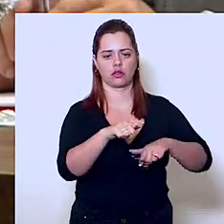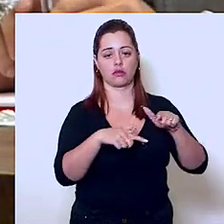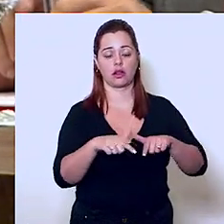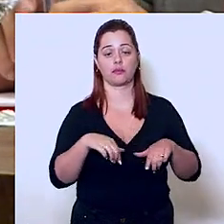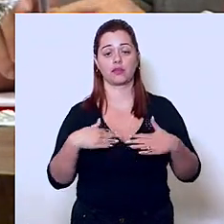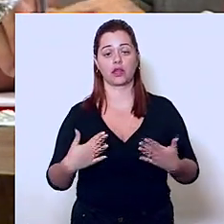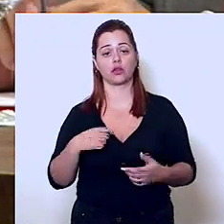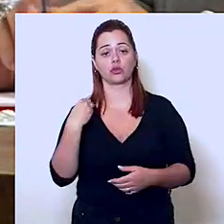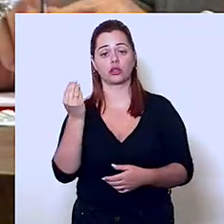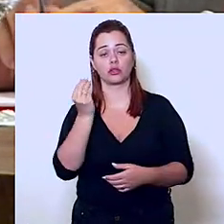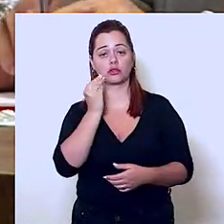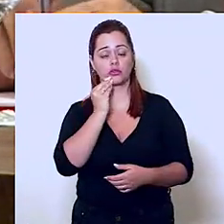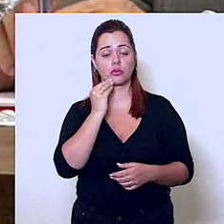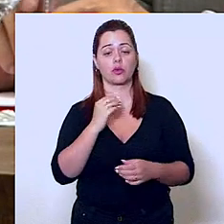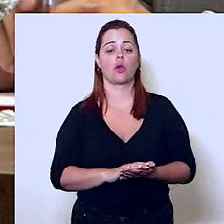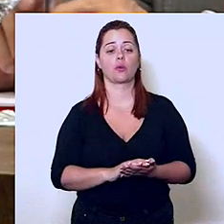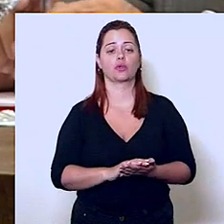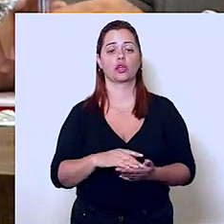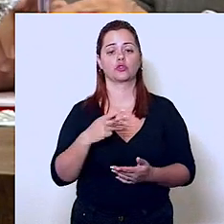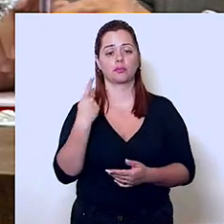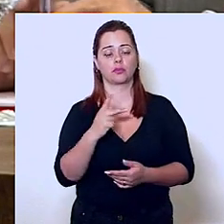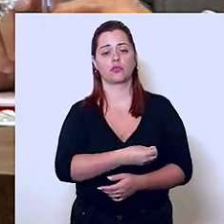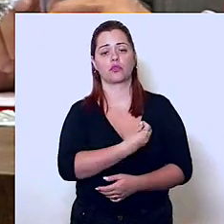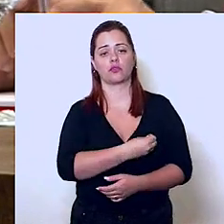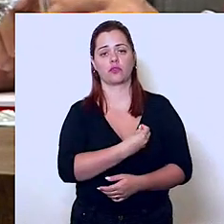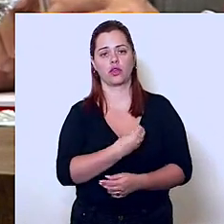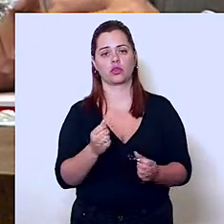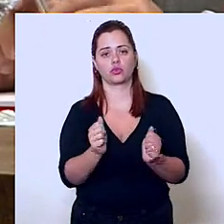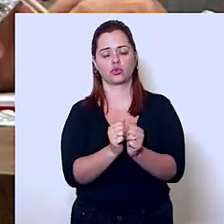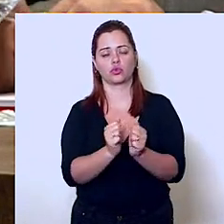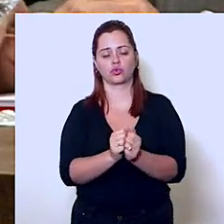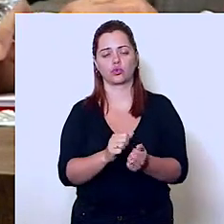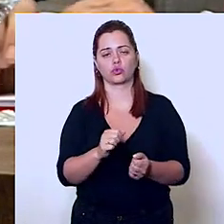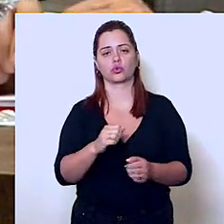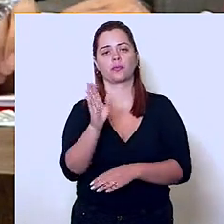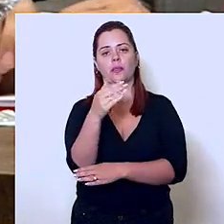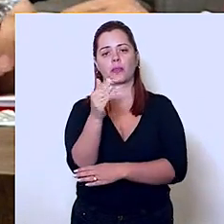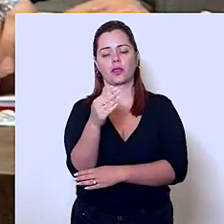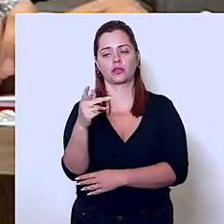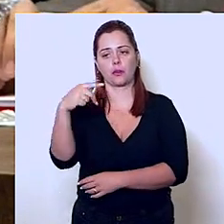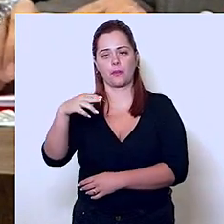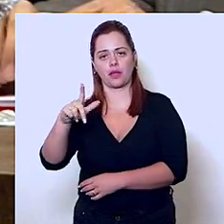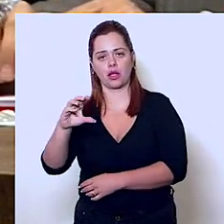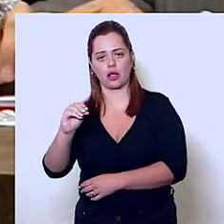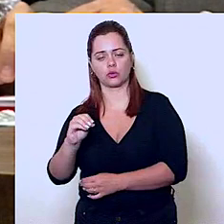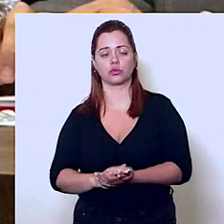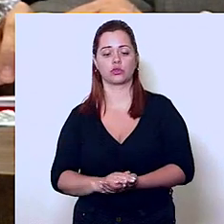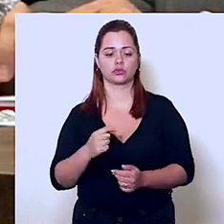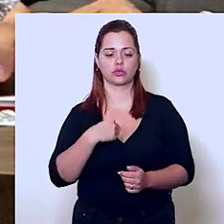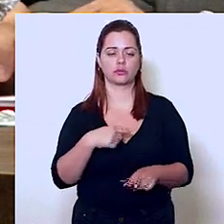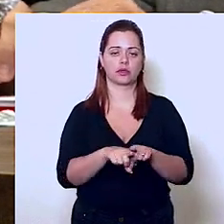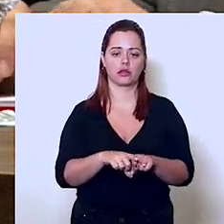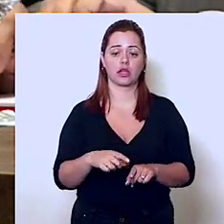conviver com o embaixador Paulo Tarso, também em outras ocasiões na minha carreira, já não mais trabalhando com ele, mas